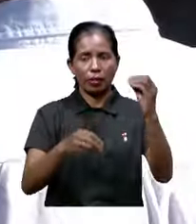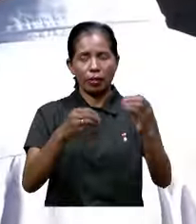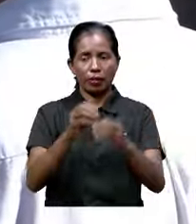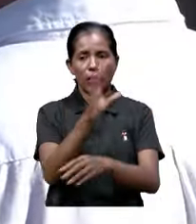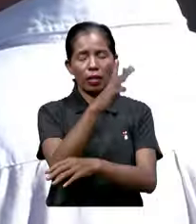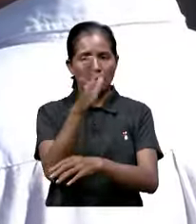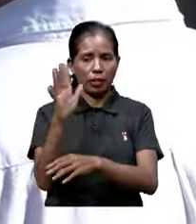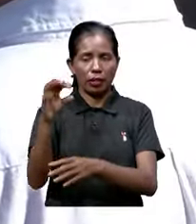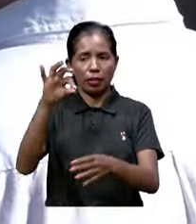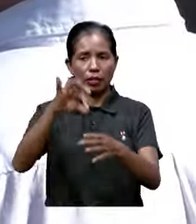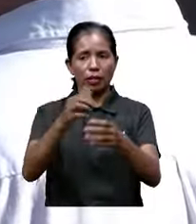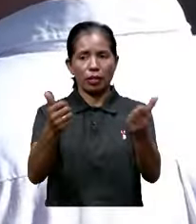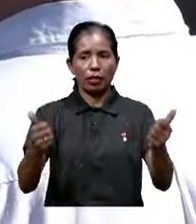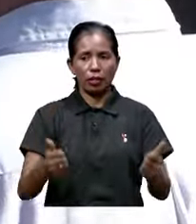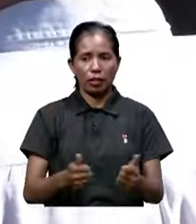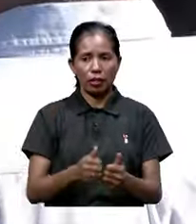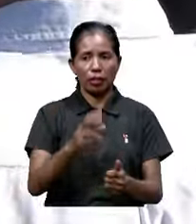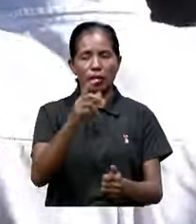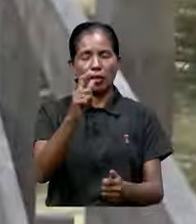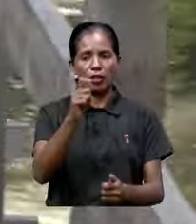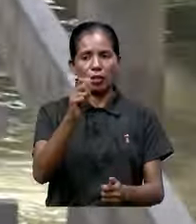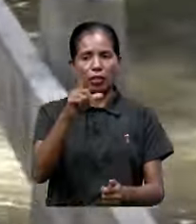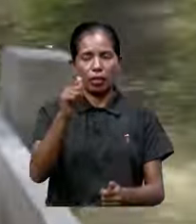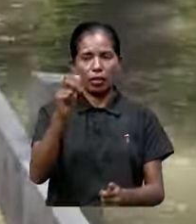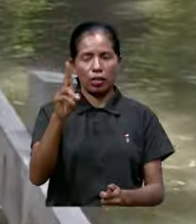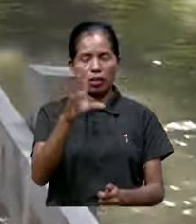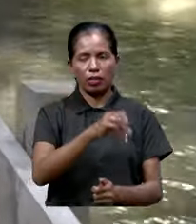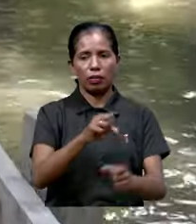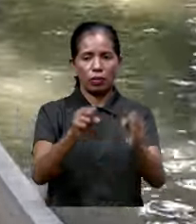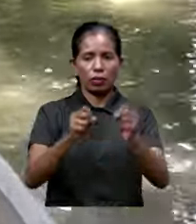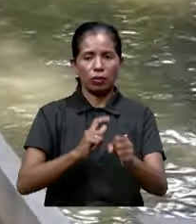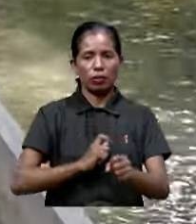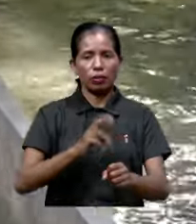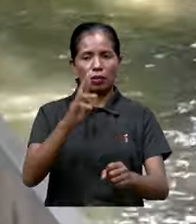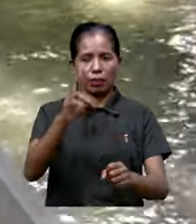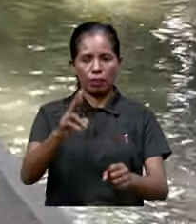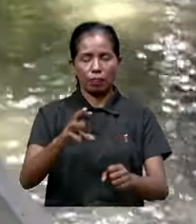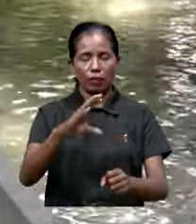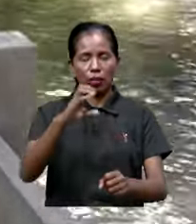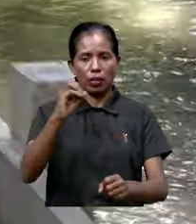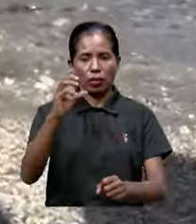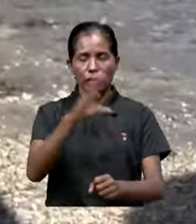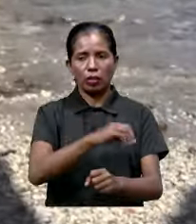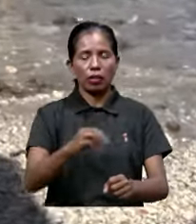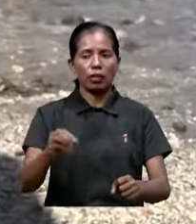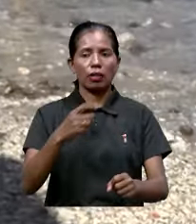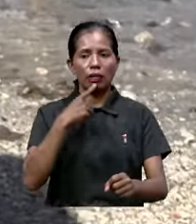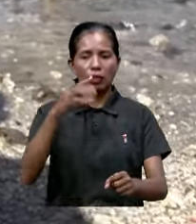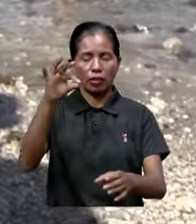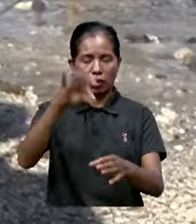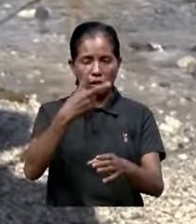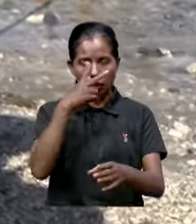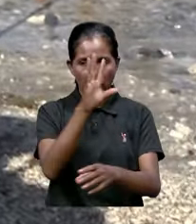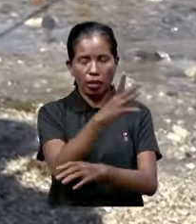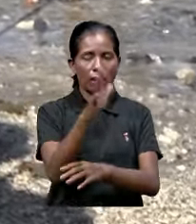Port e a aldeia Terlau Sucutibar quinta-feira ne. E a cerimônia ne se o Timor Port até tem conservação ba